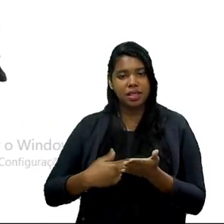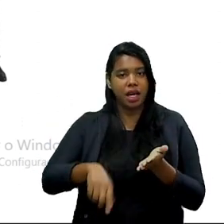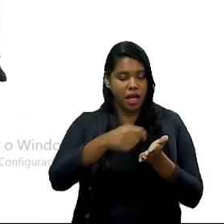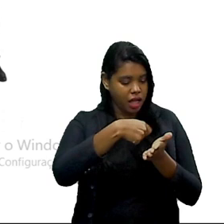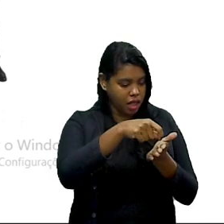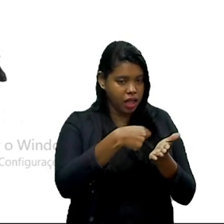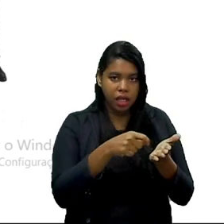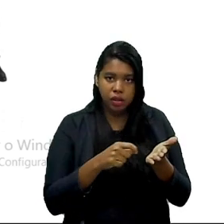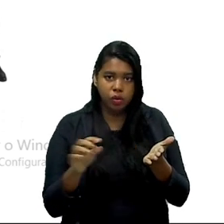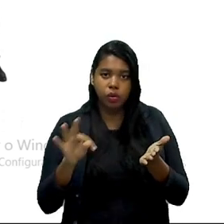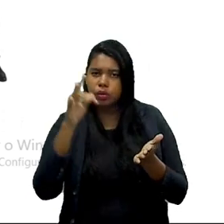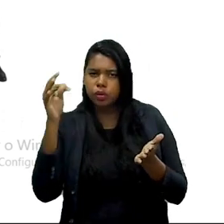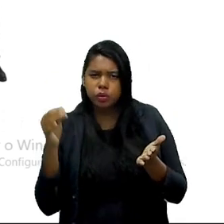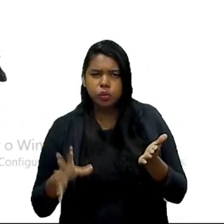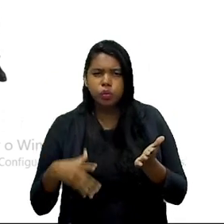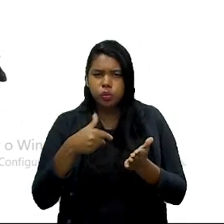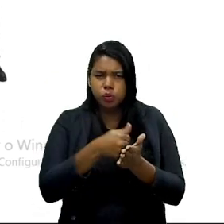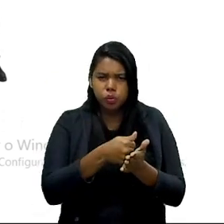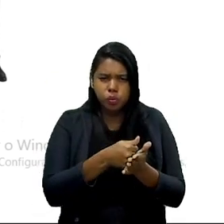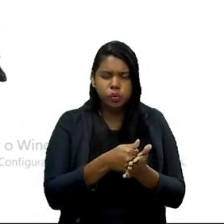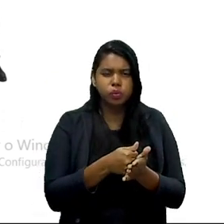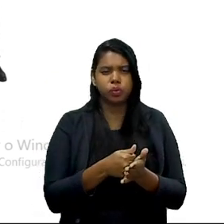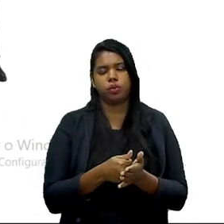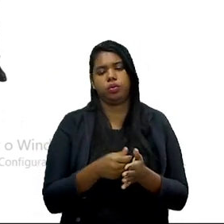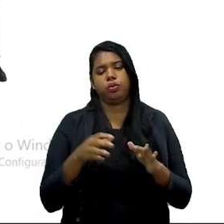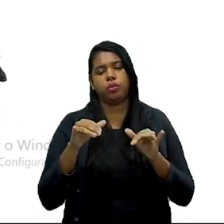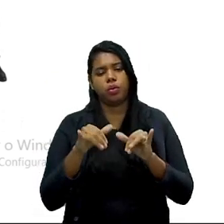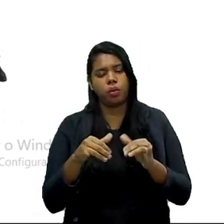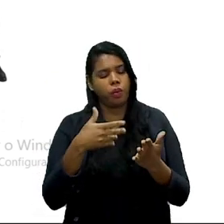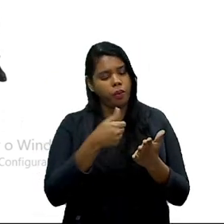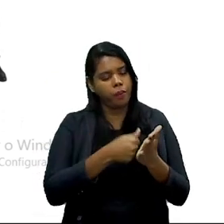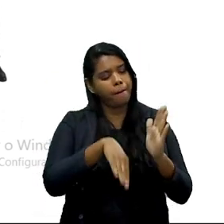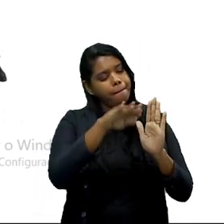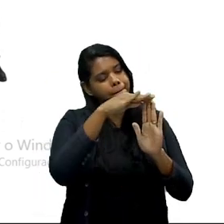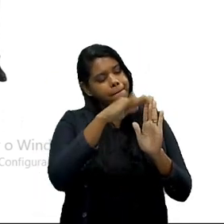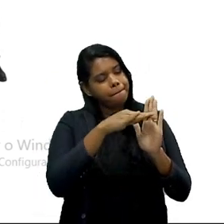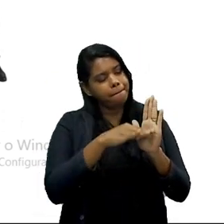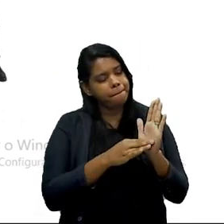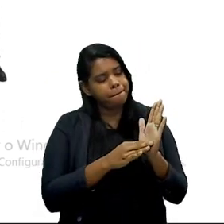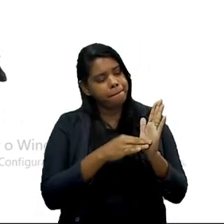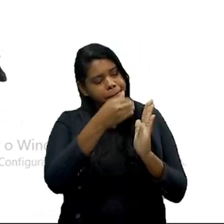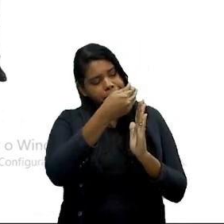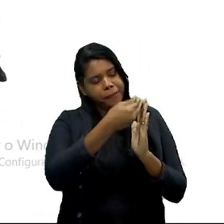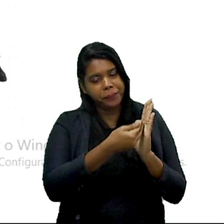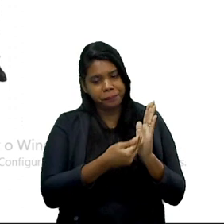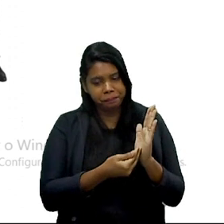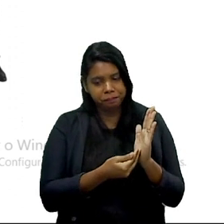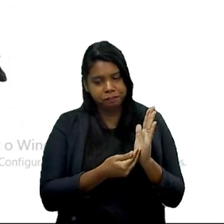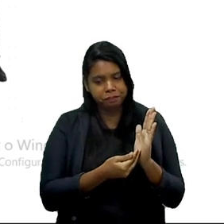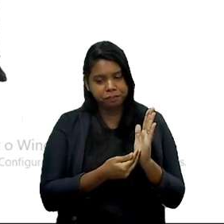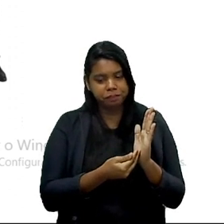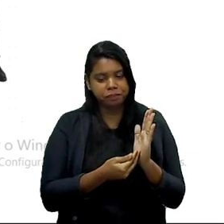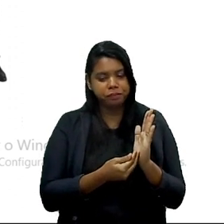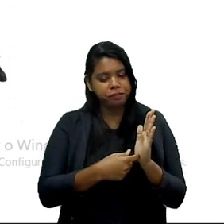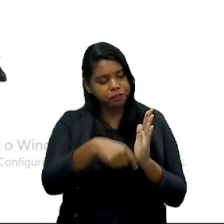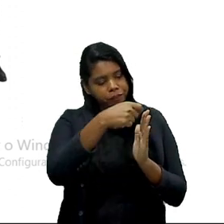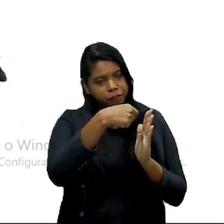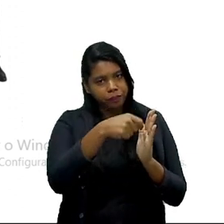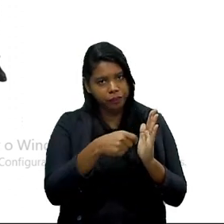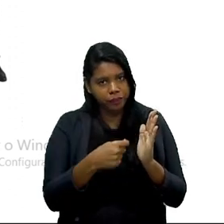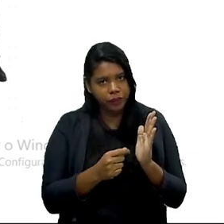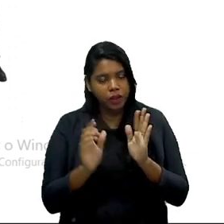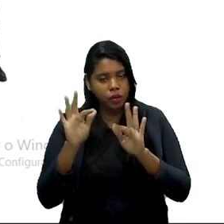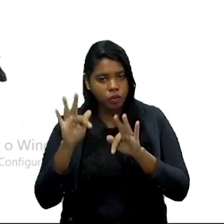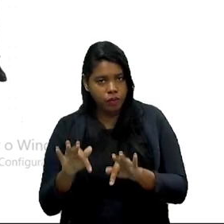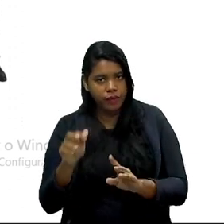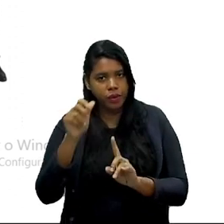registro todas as compras, deduzo do levantamento, o inventário final que eu fiz no final do